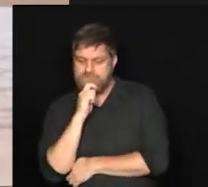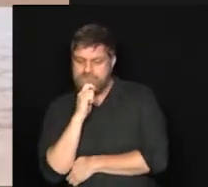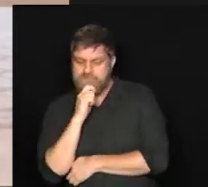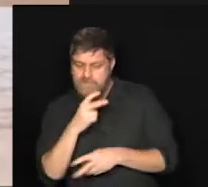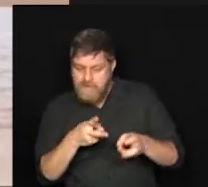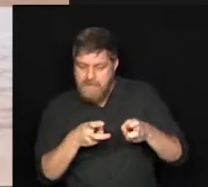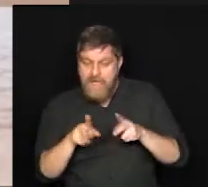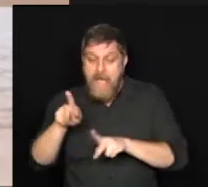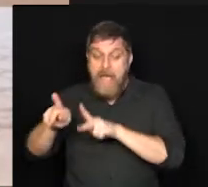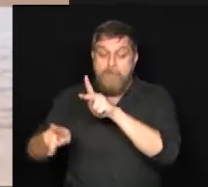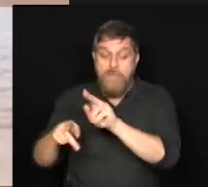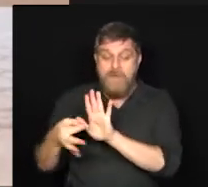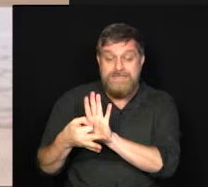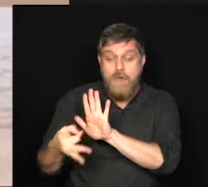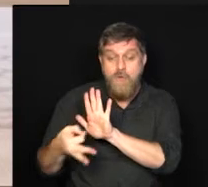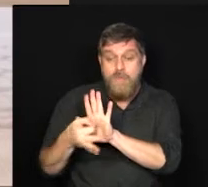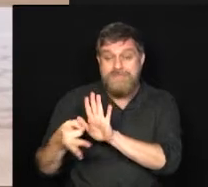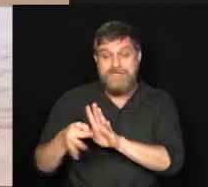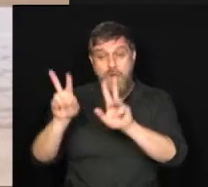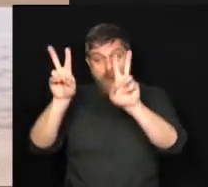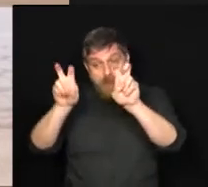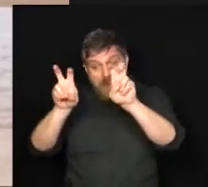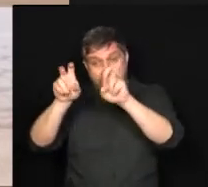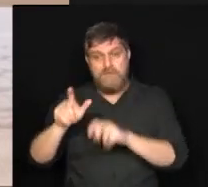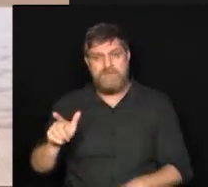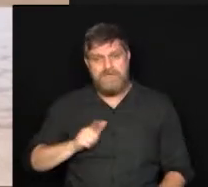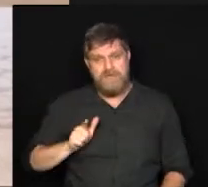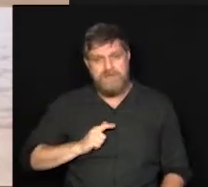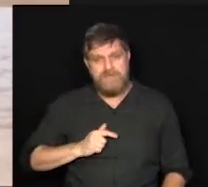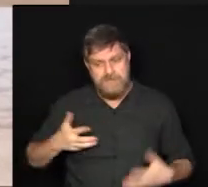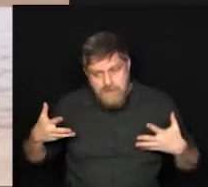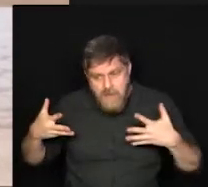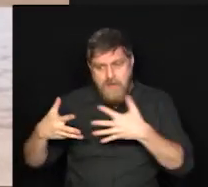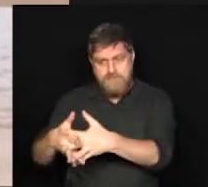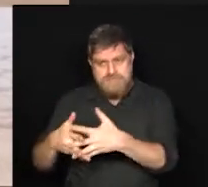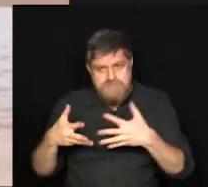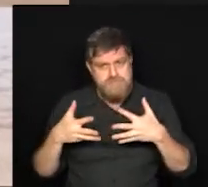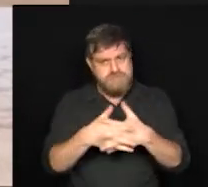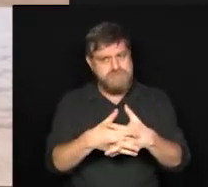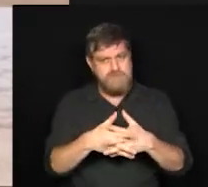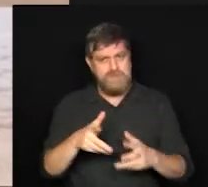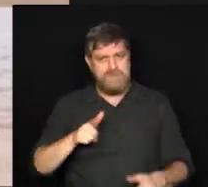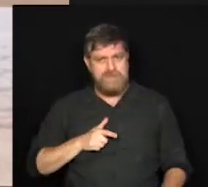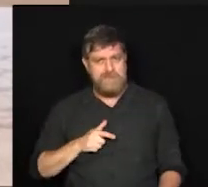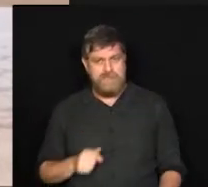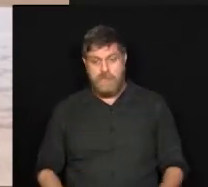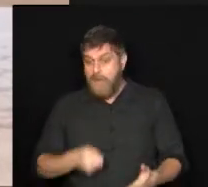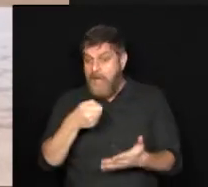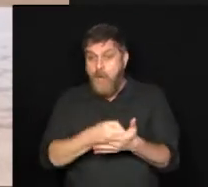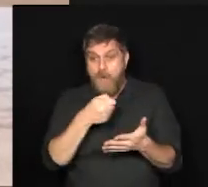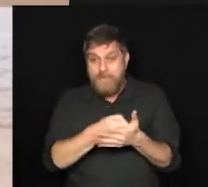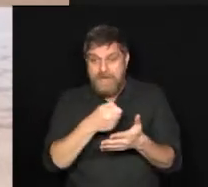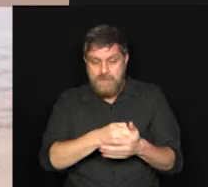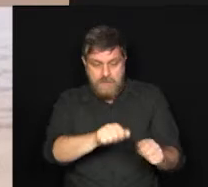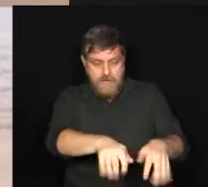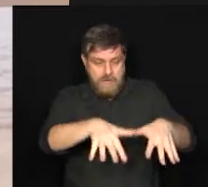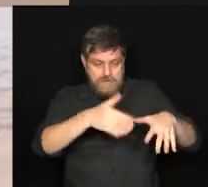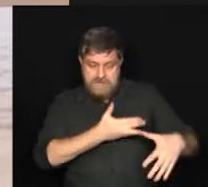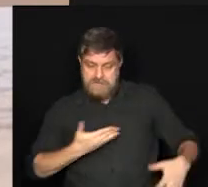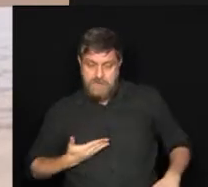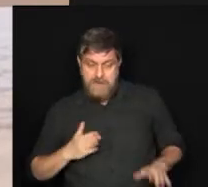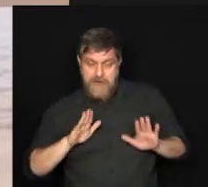a população, porque é um tema, às vezes, um pouco mais polêmico. Então, apesar de não ser obrigatório, muitas